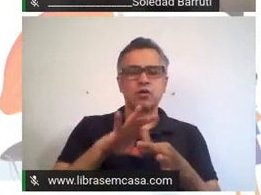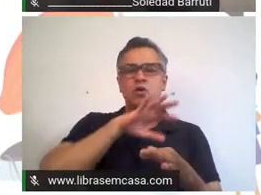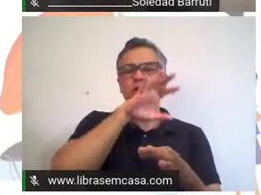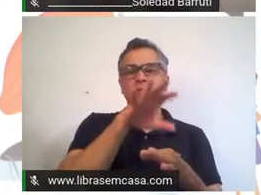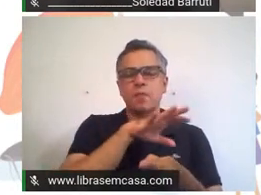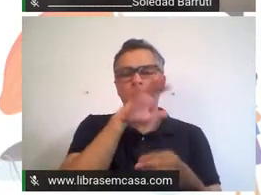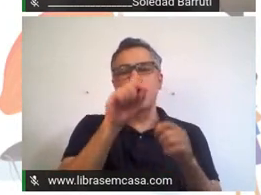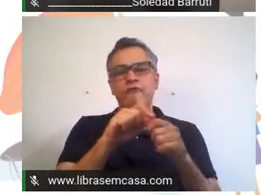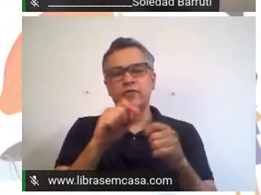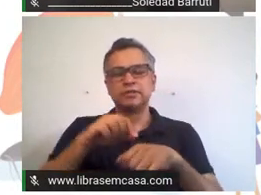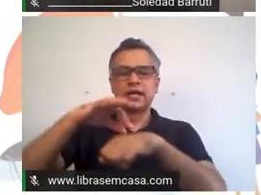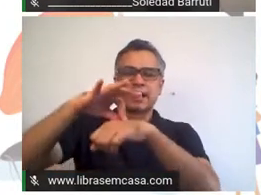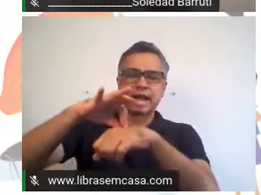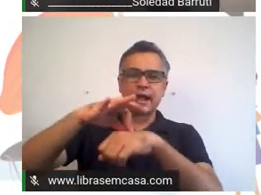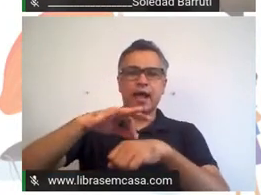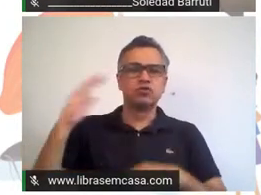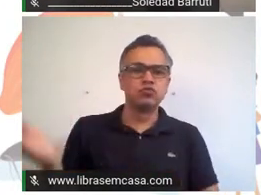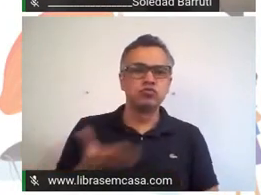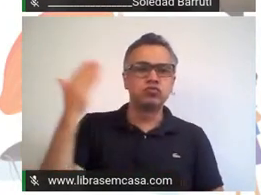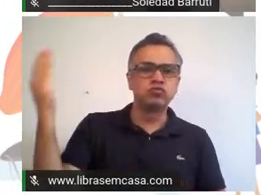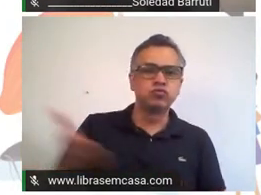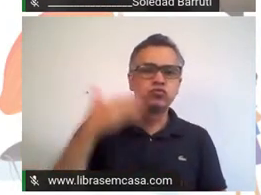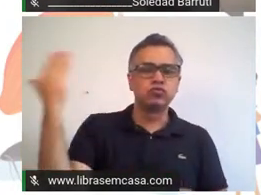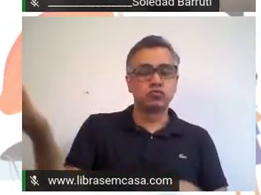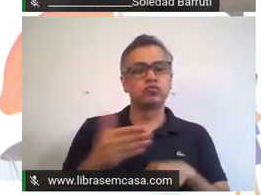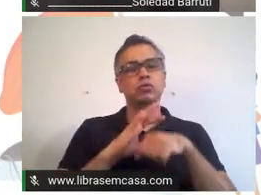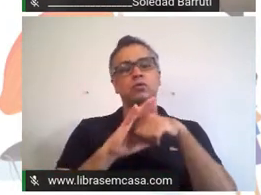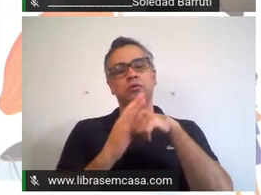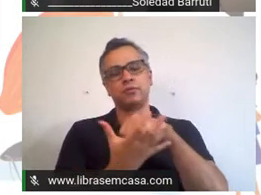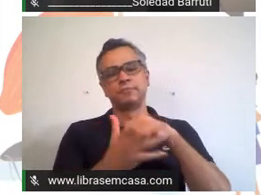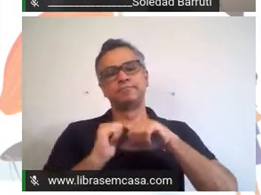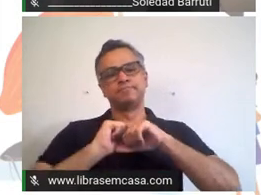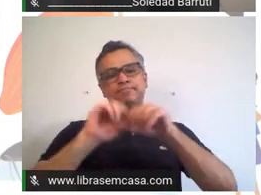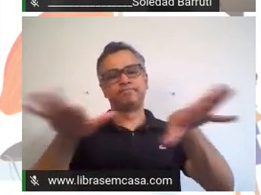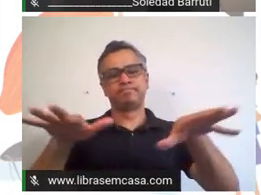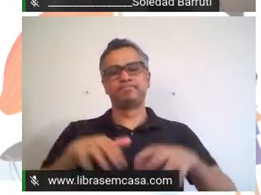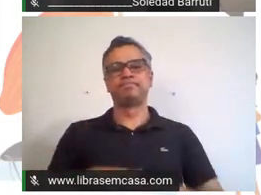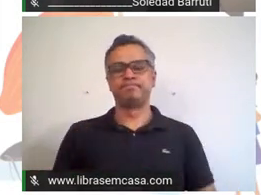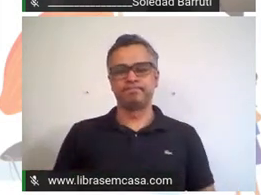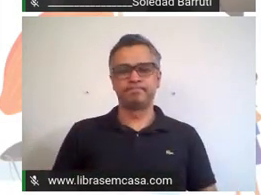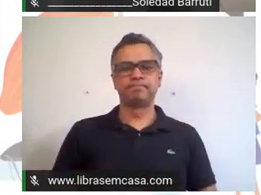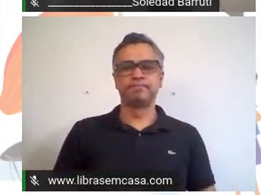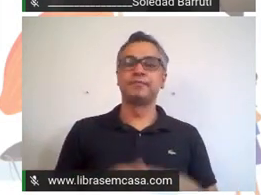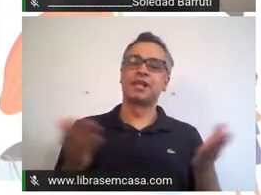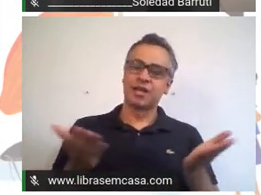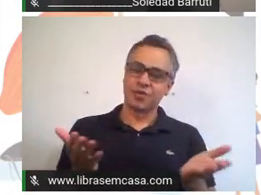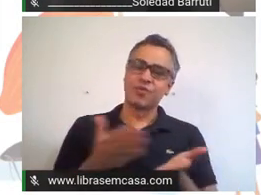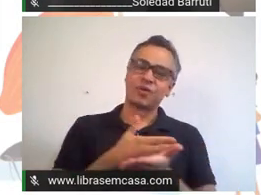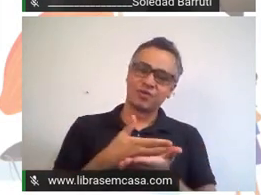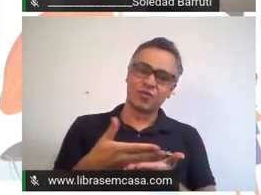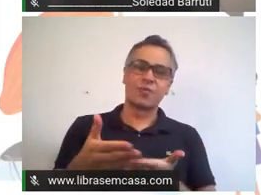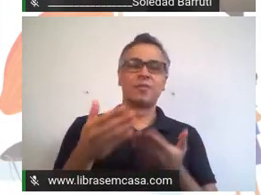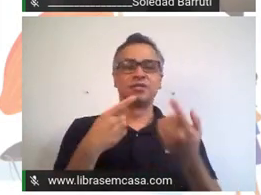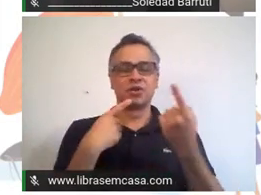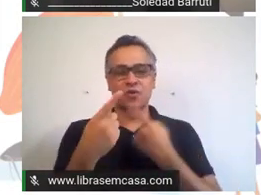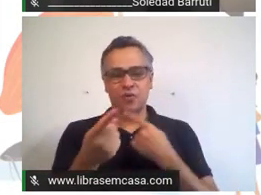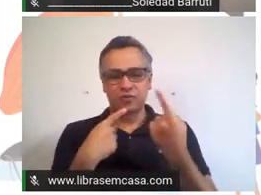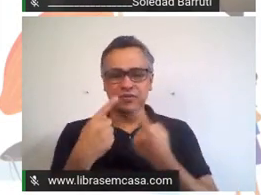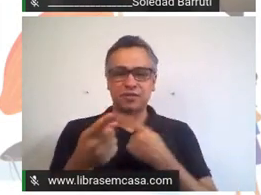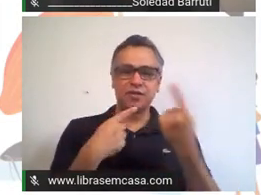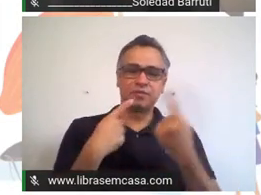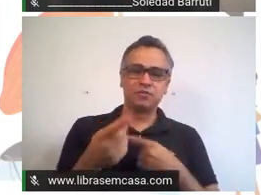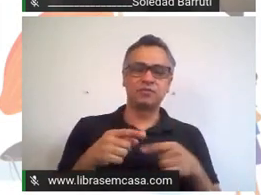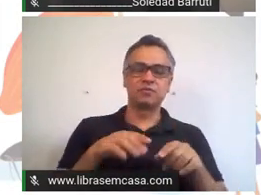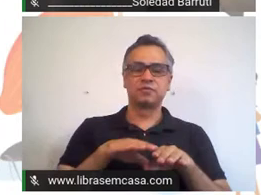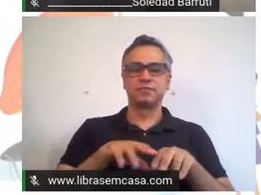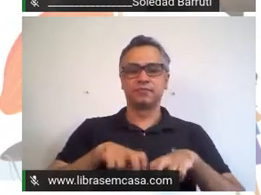com a emergência de pandemias, como a do Covid-19. Bom, é por aqui que a gente vai começar a nossa conversa de hoje. A gente vai começar a mesa de hoje